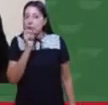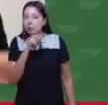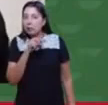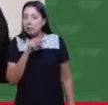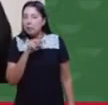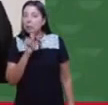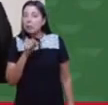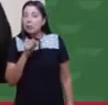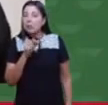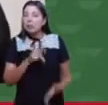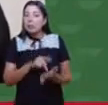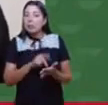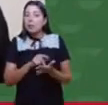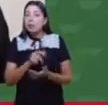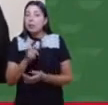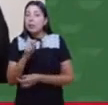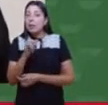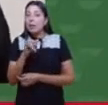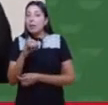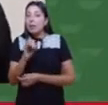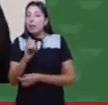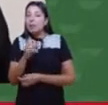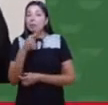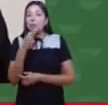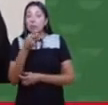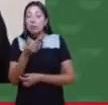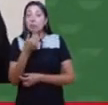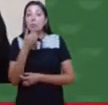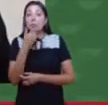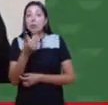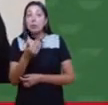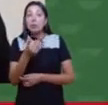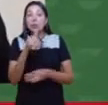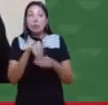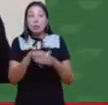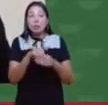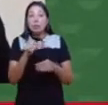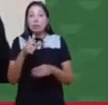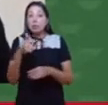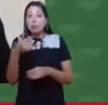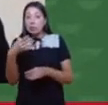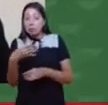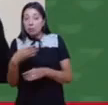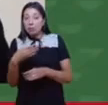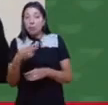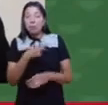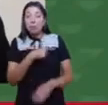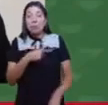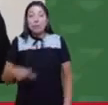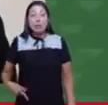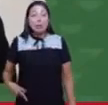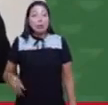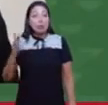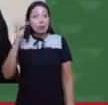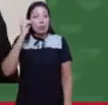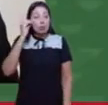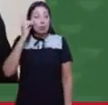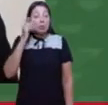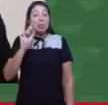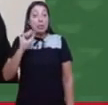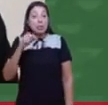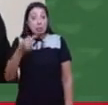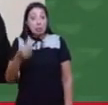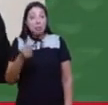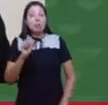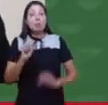A ponto do Aécio, que recorreu da eleição em 2014 contra a presidente Dilma, depois